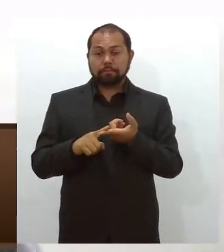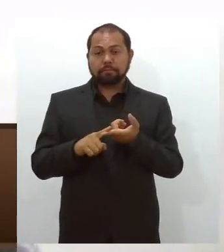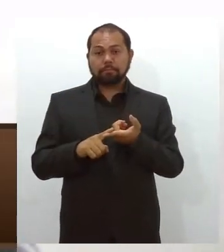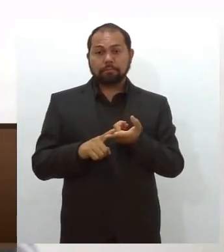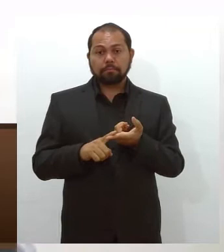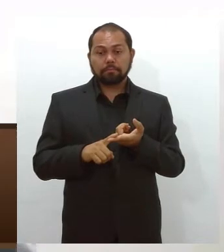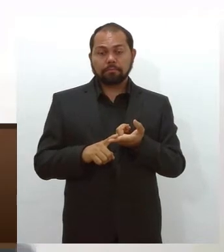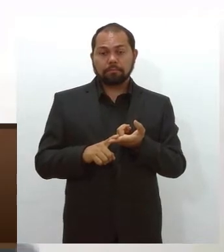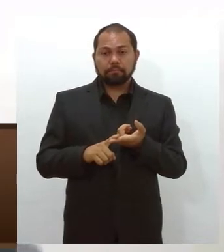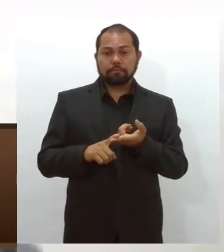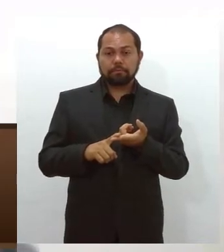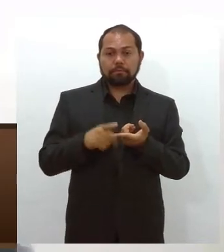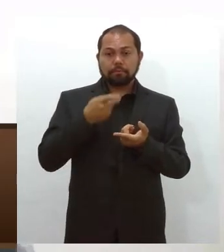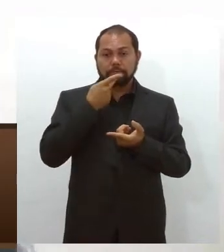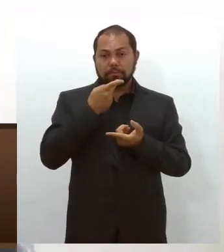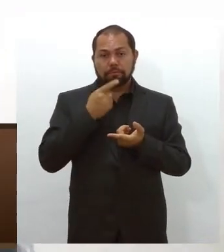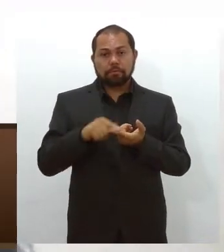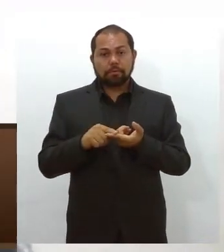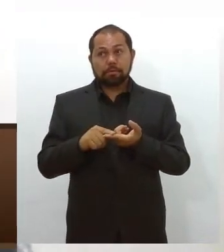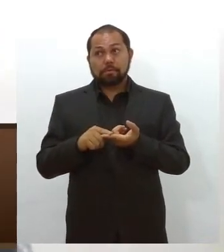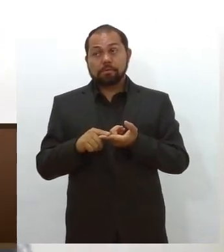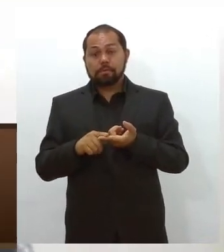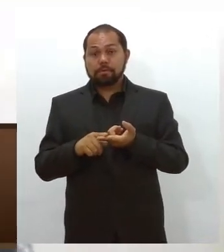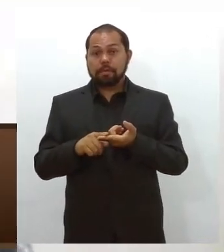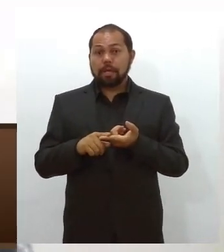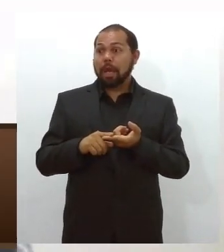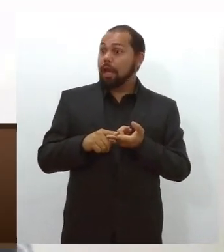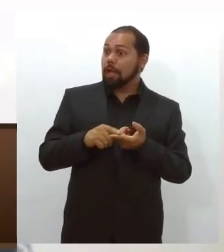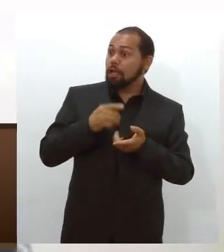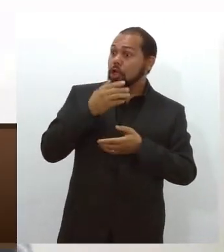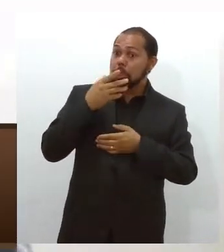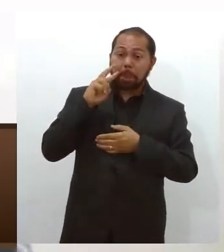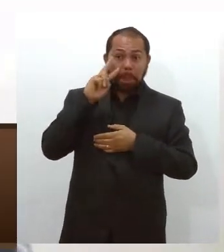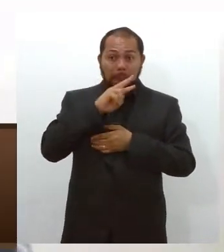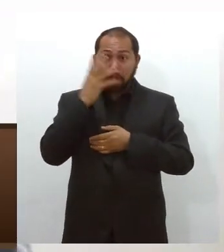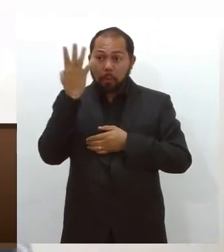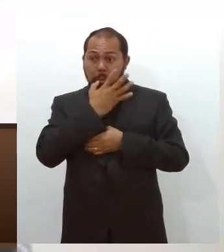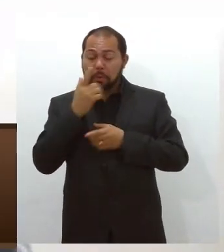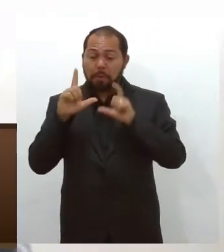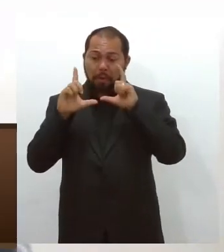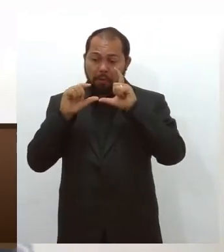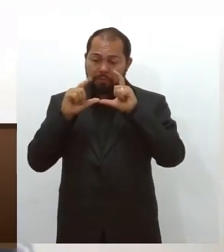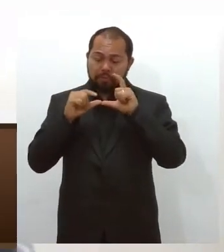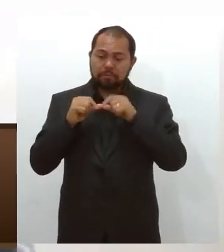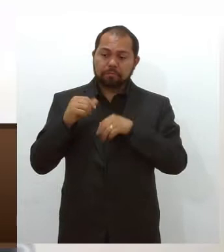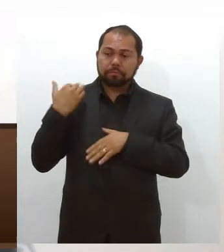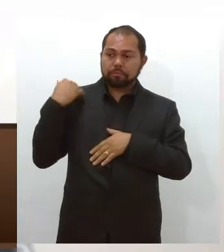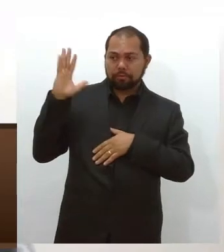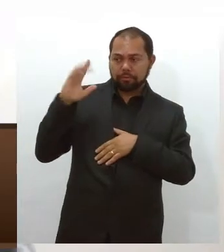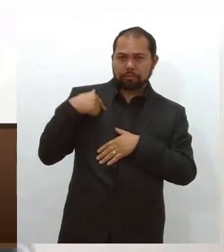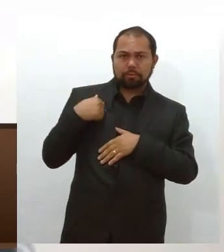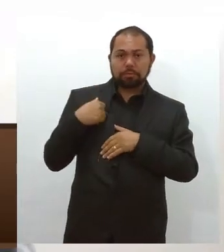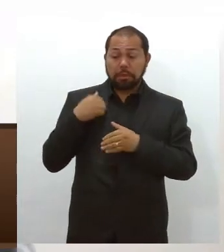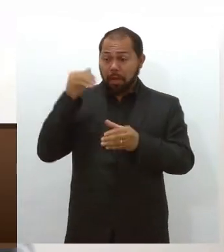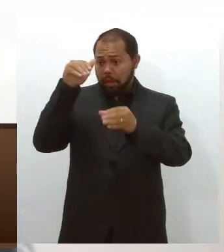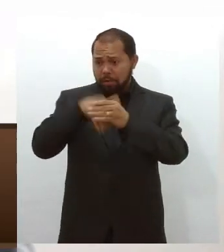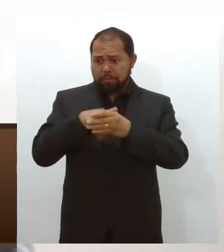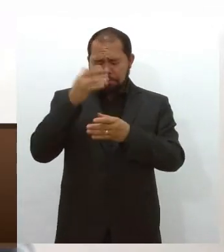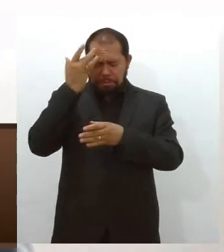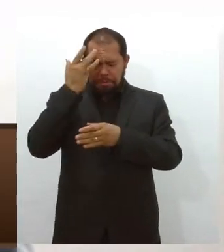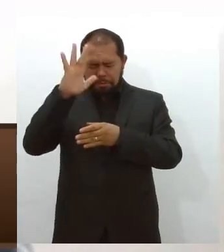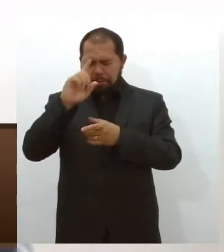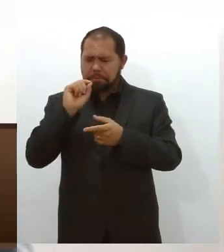chega à conclusão de que não tem a foto do candidato na urna, que votou sem saber em quem votou, mas na realidade